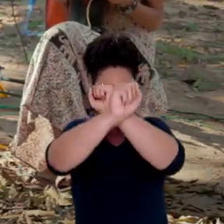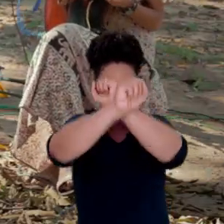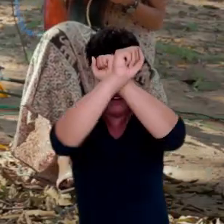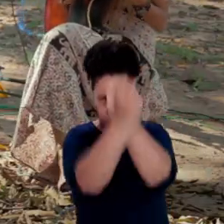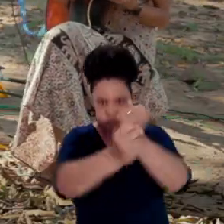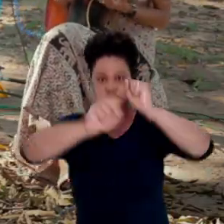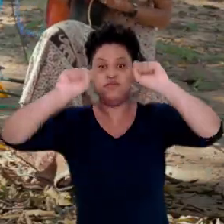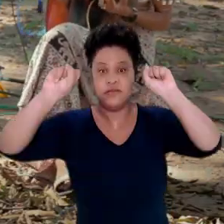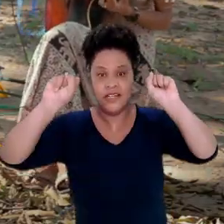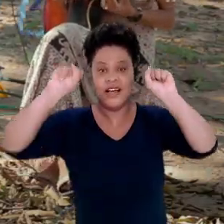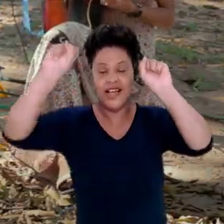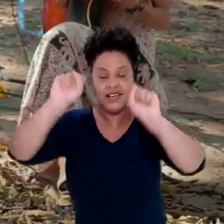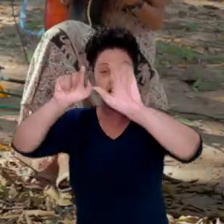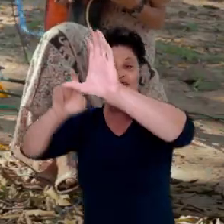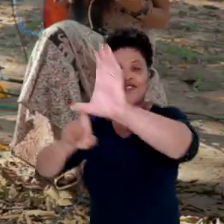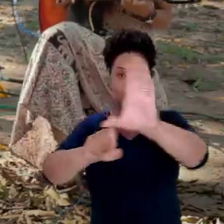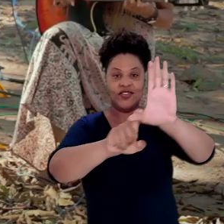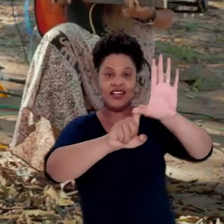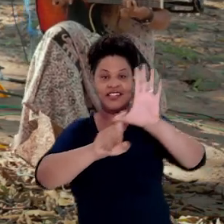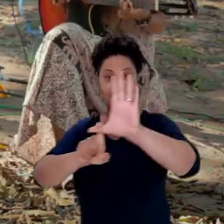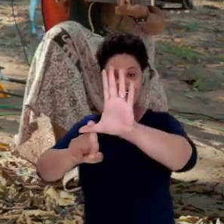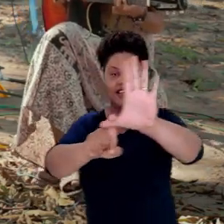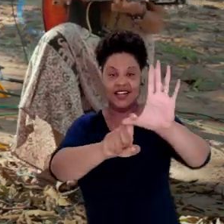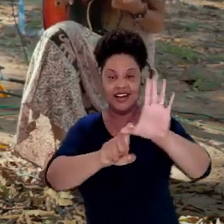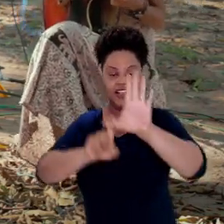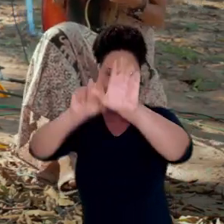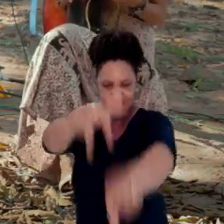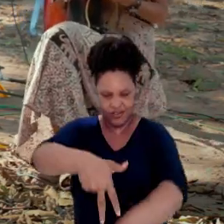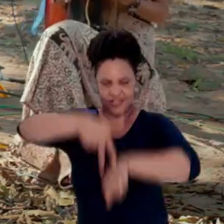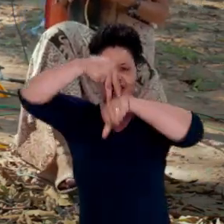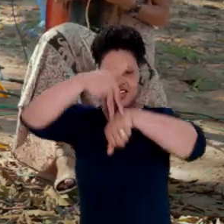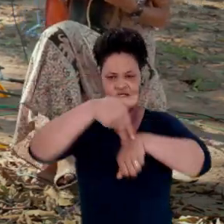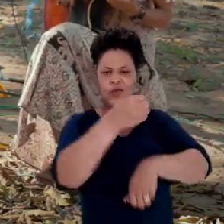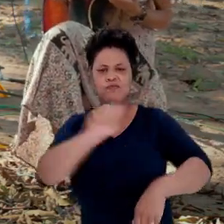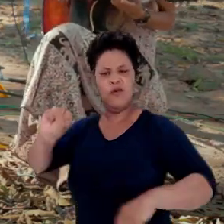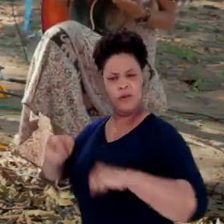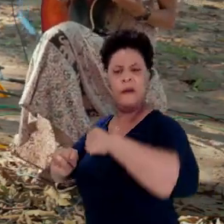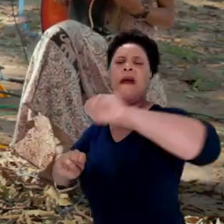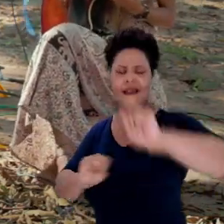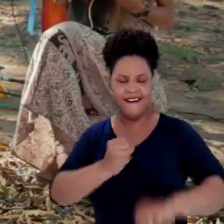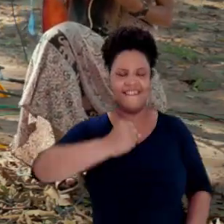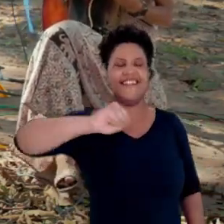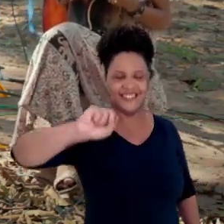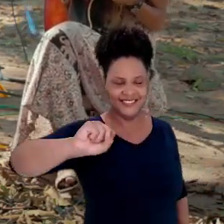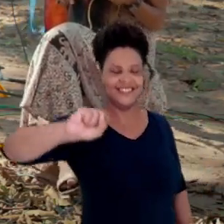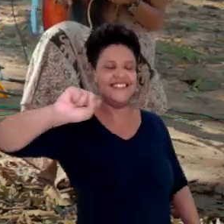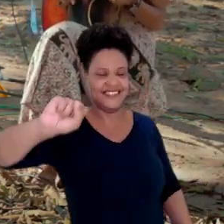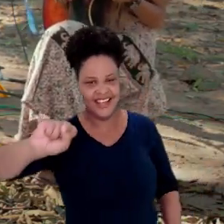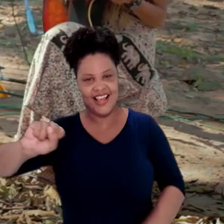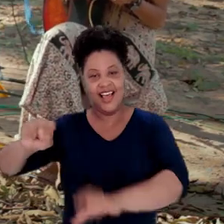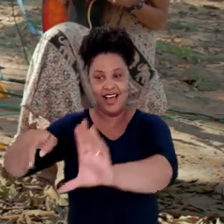Angola, Angola, Angola, Angola, ei, negro veio da senzala, senhorzinho,